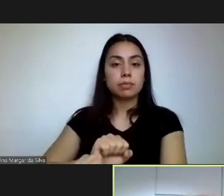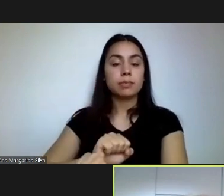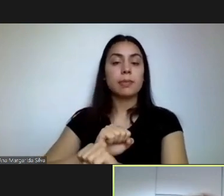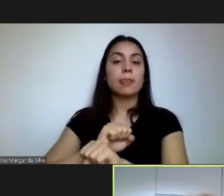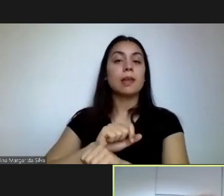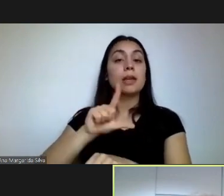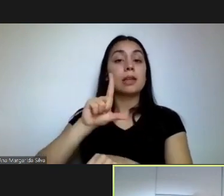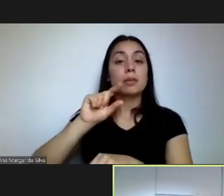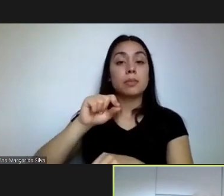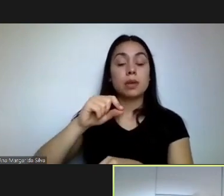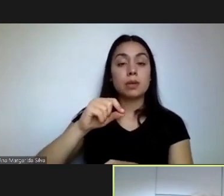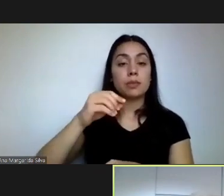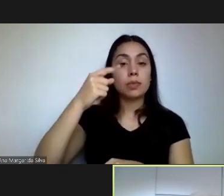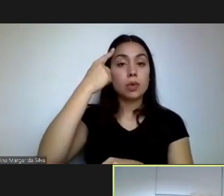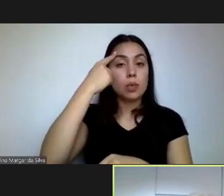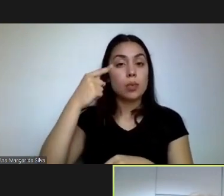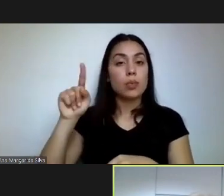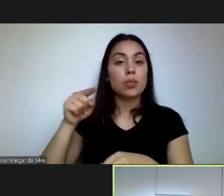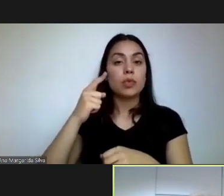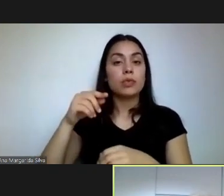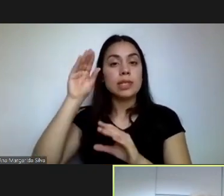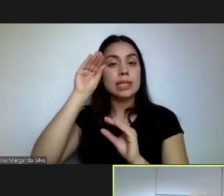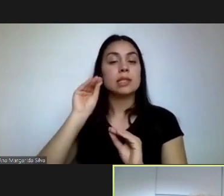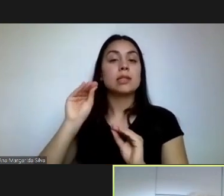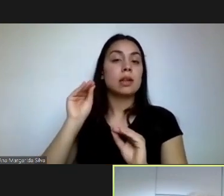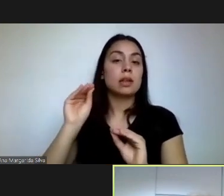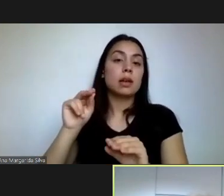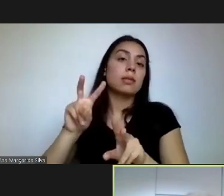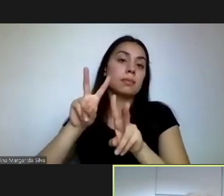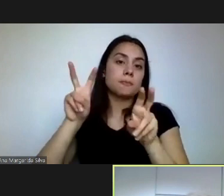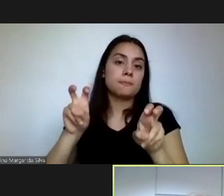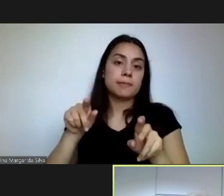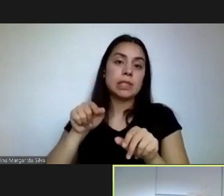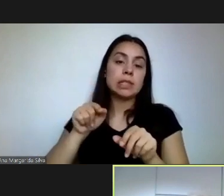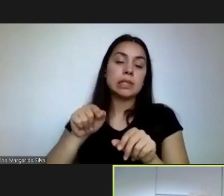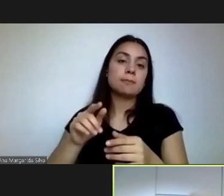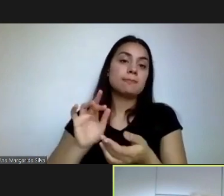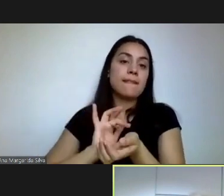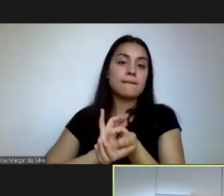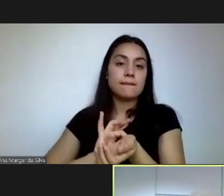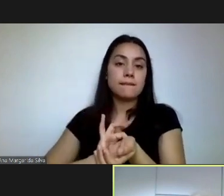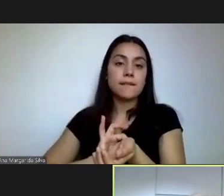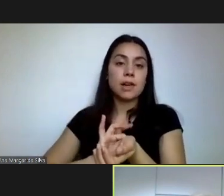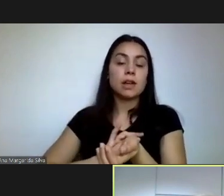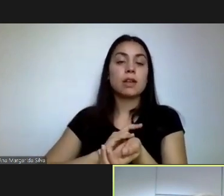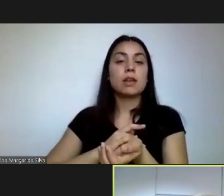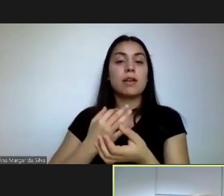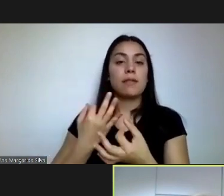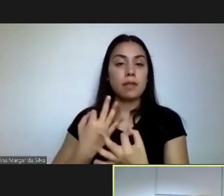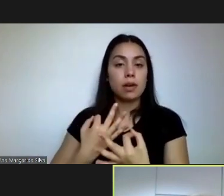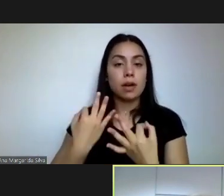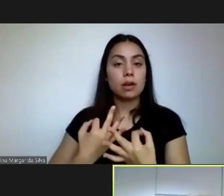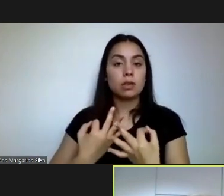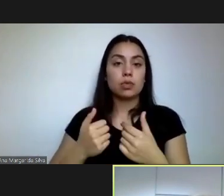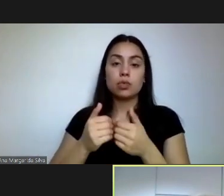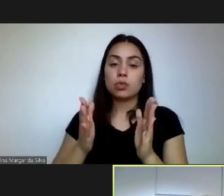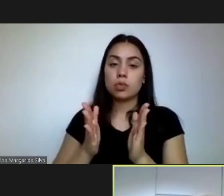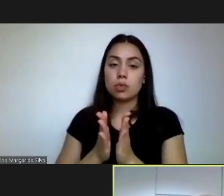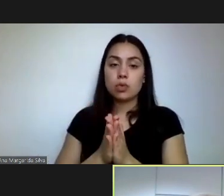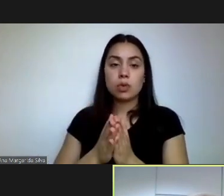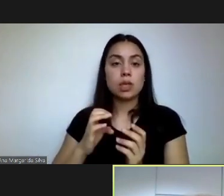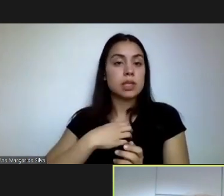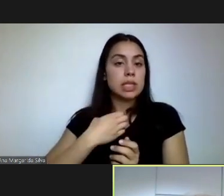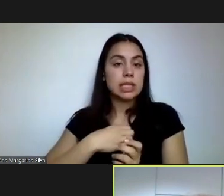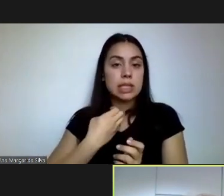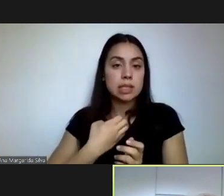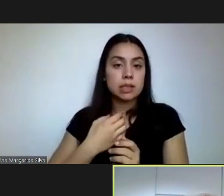professores também para a abordagem destes temas, porque obviamente são temas sensíveis para todos e, portanto, e